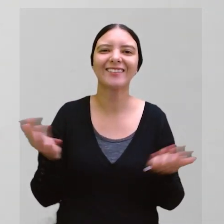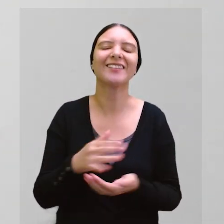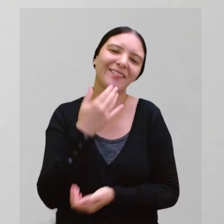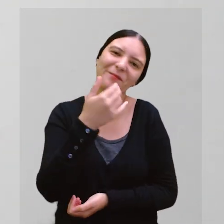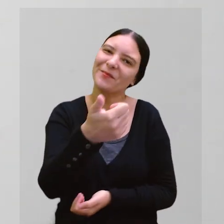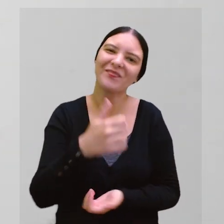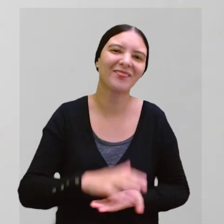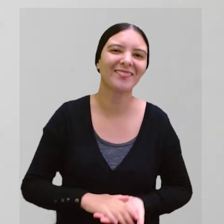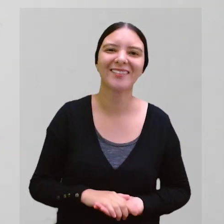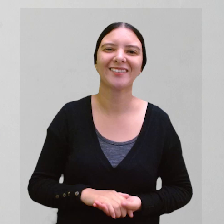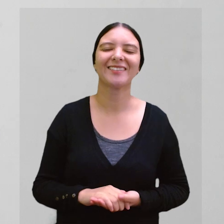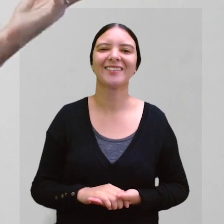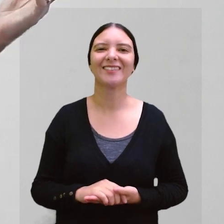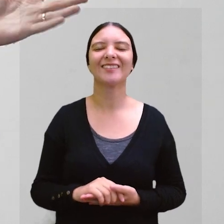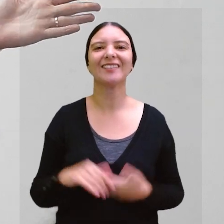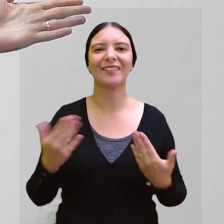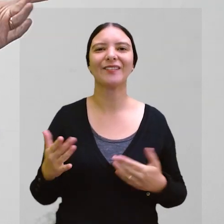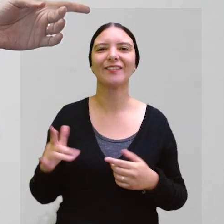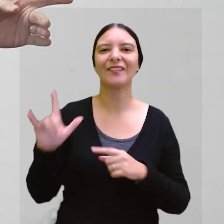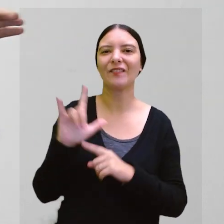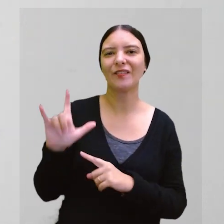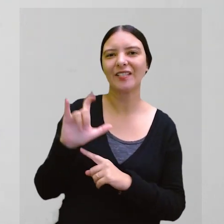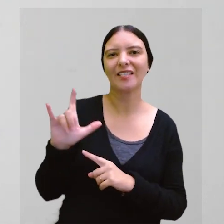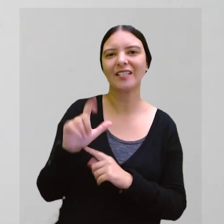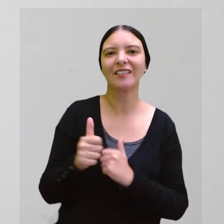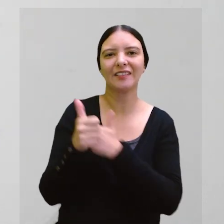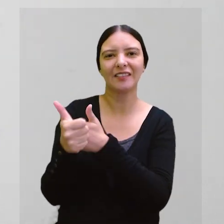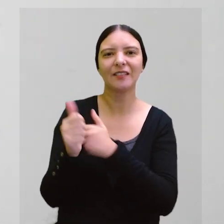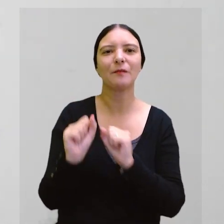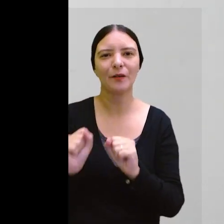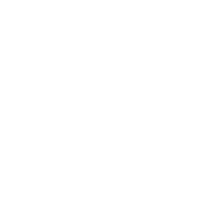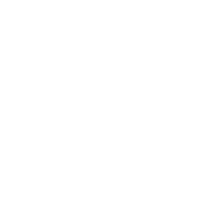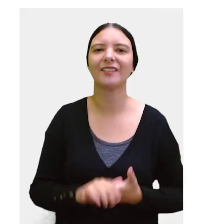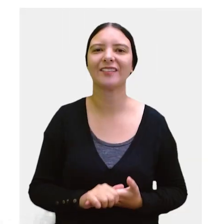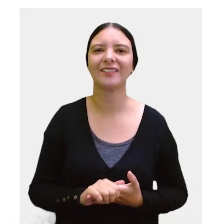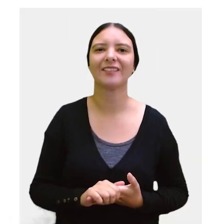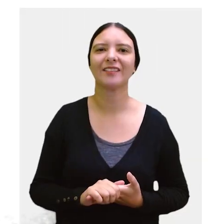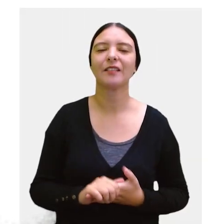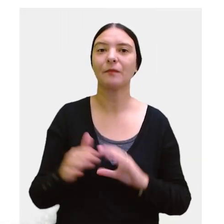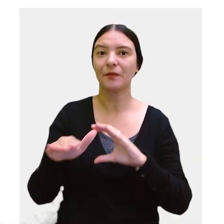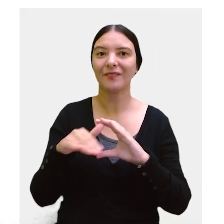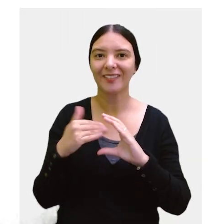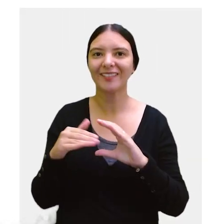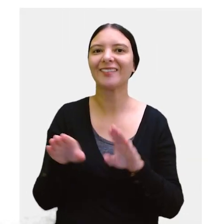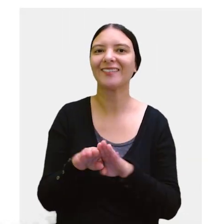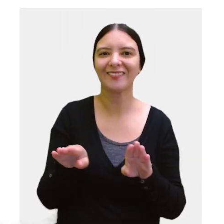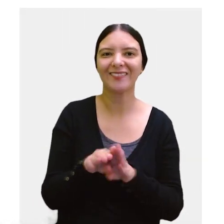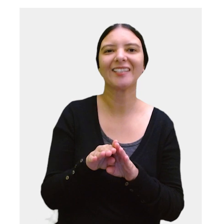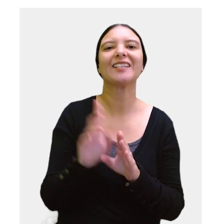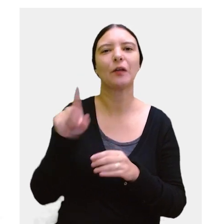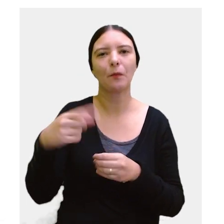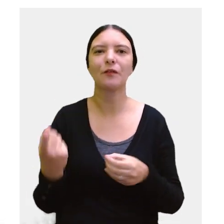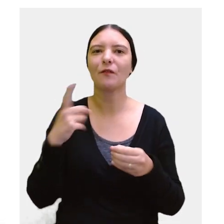Tá bom. Então esse é meu Instagram também. Quem quiser seguir no Instagram, segue lá. Me manda no inbox que eu